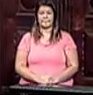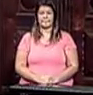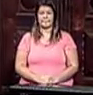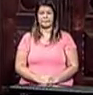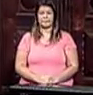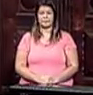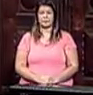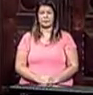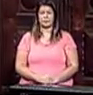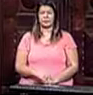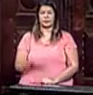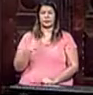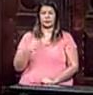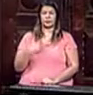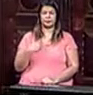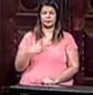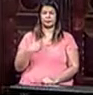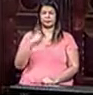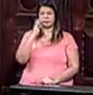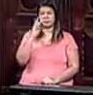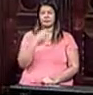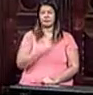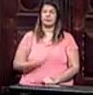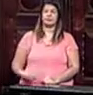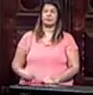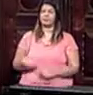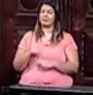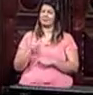Devia estar o governo ali em cima,